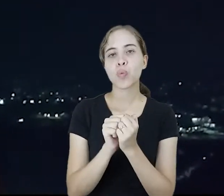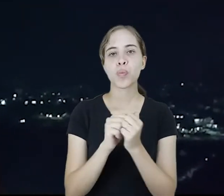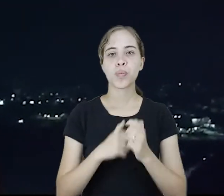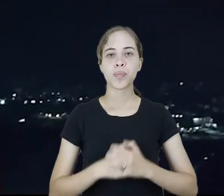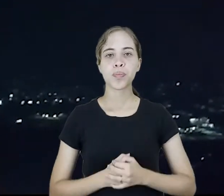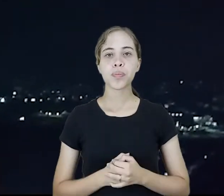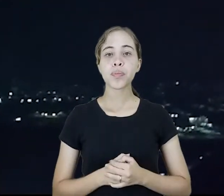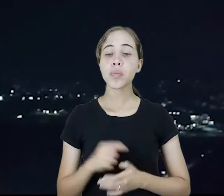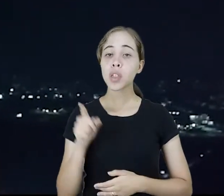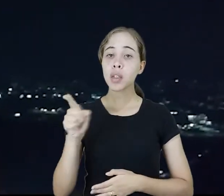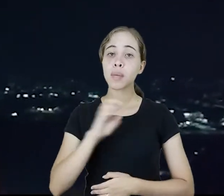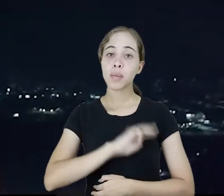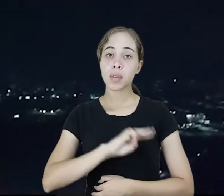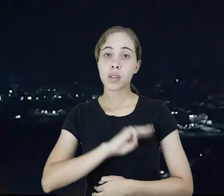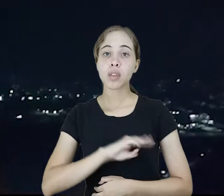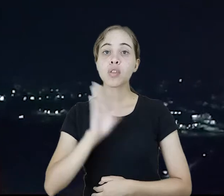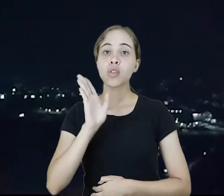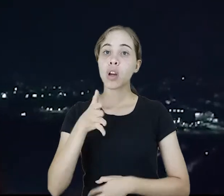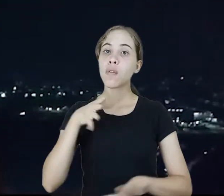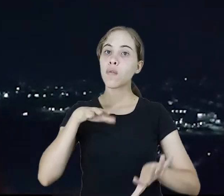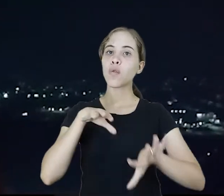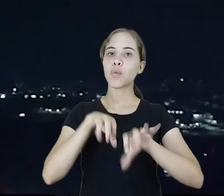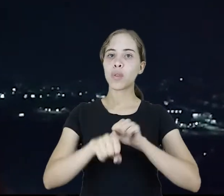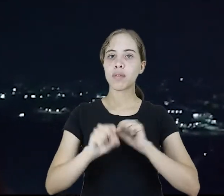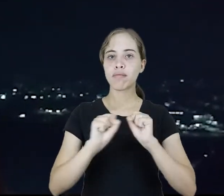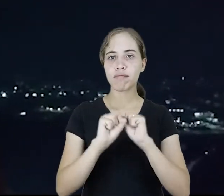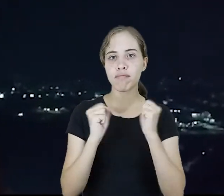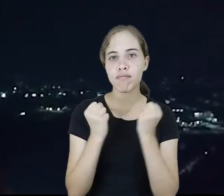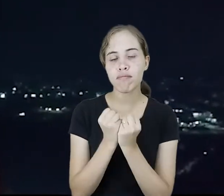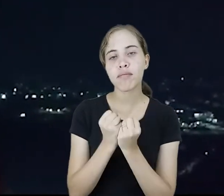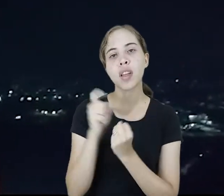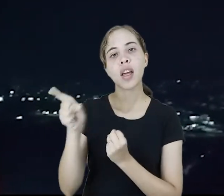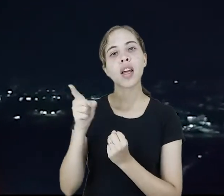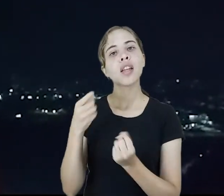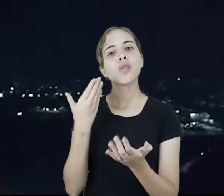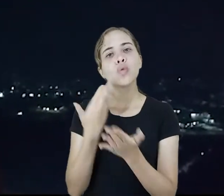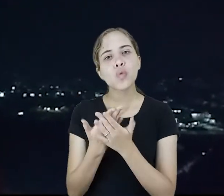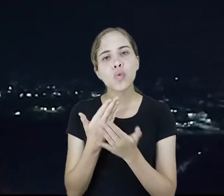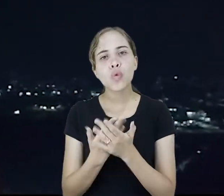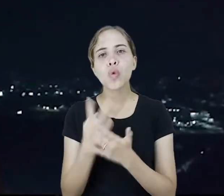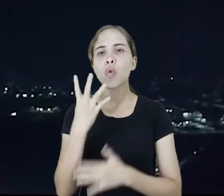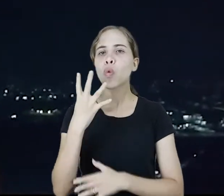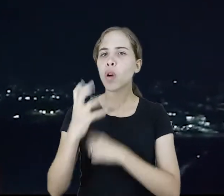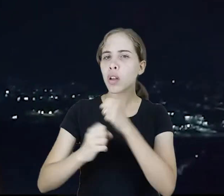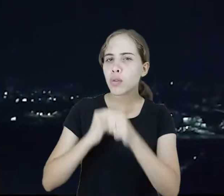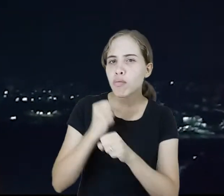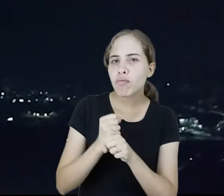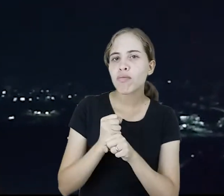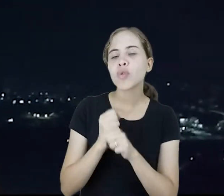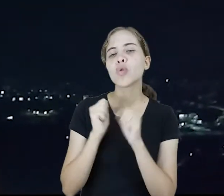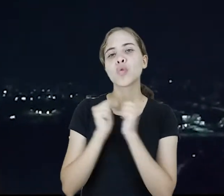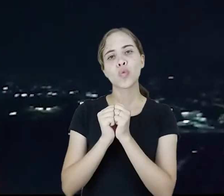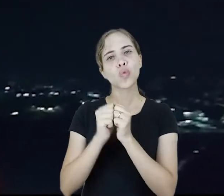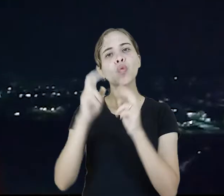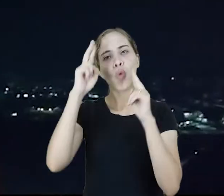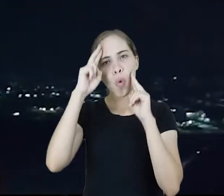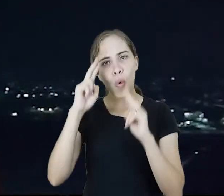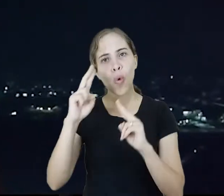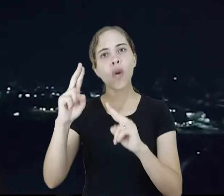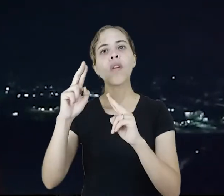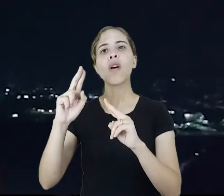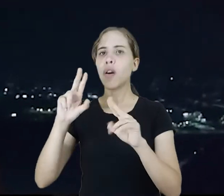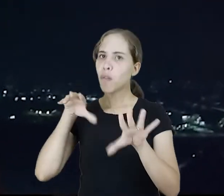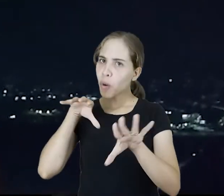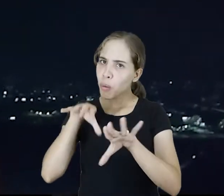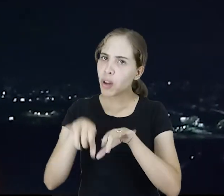ele havia se formado no seminário. Um jovem que estudou os 4 anos, se formou com honra e foi